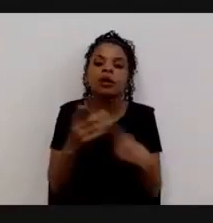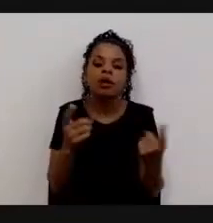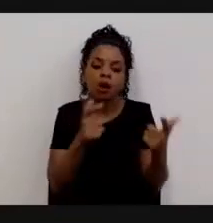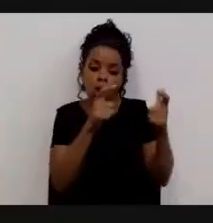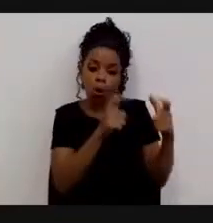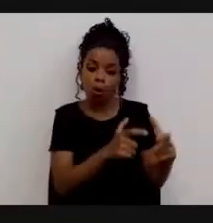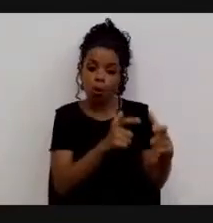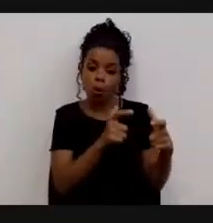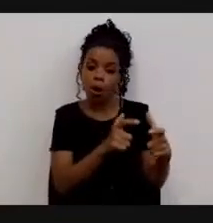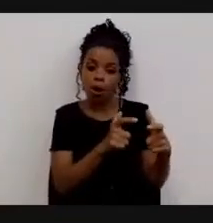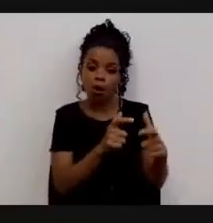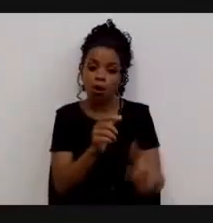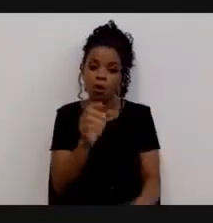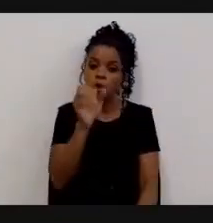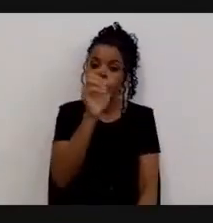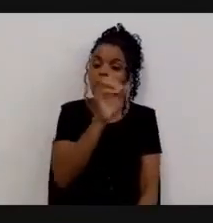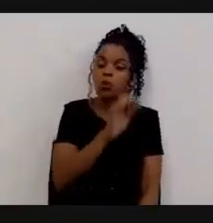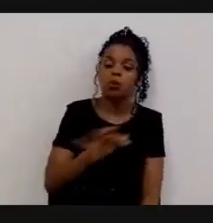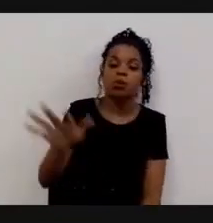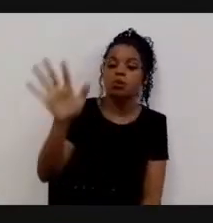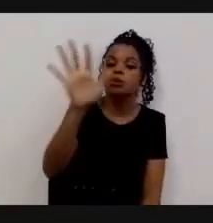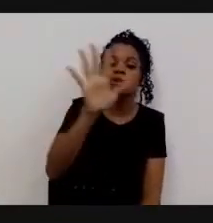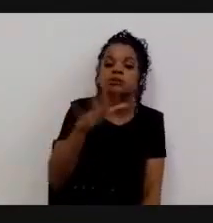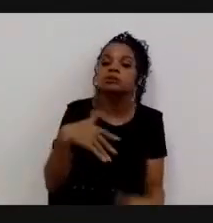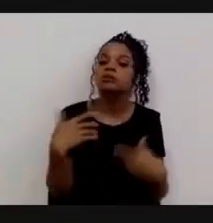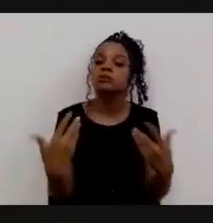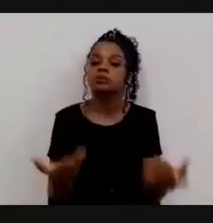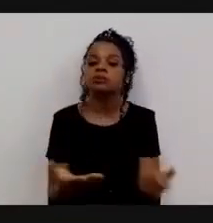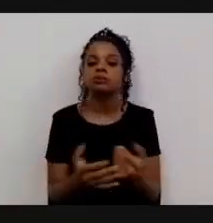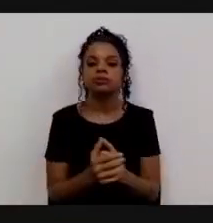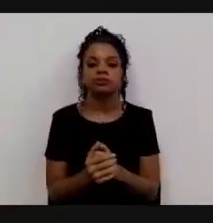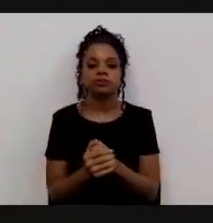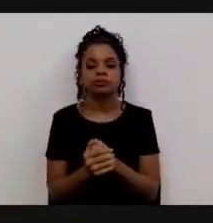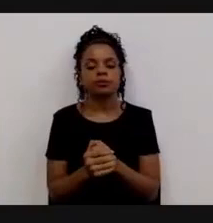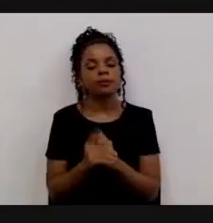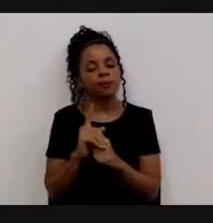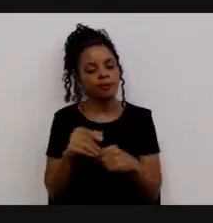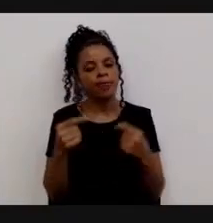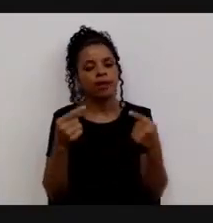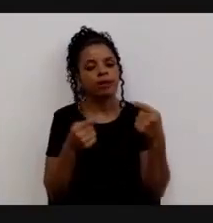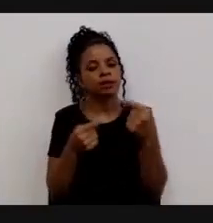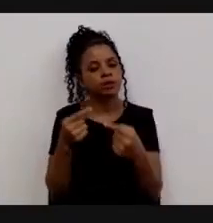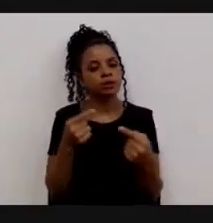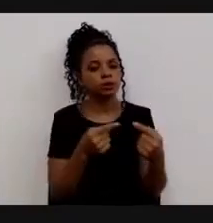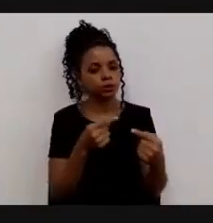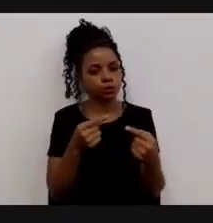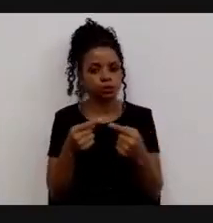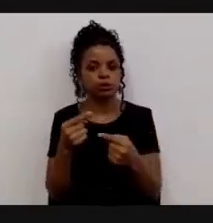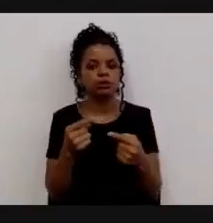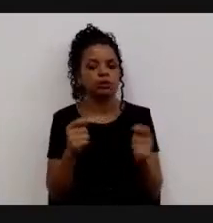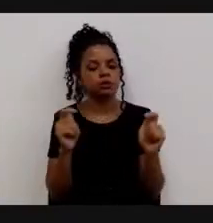de Contas da União. Então, são ponderações que vão